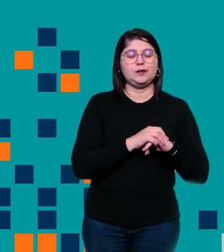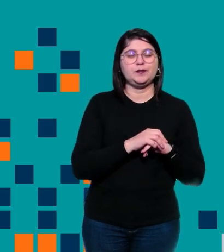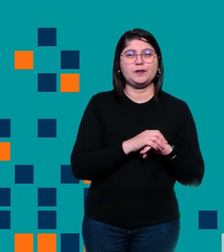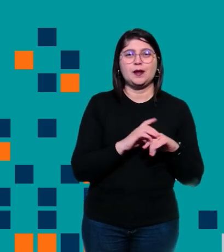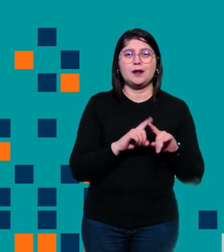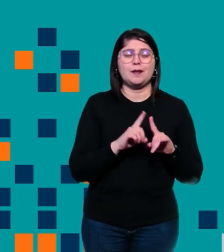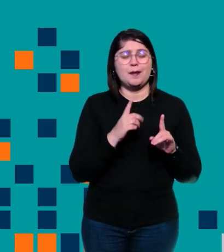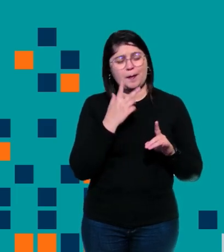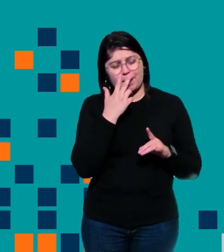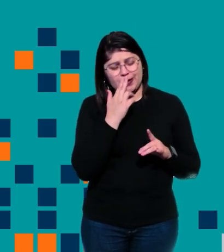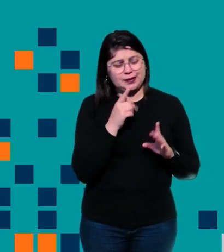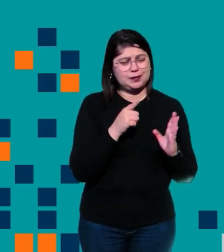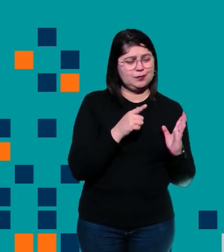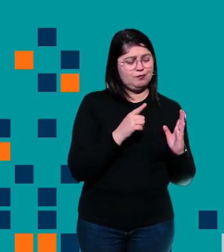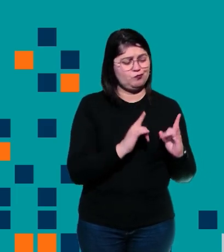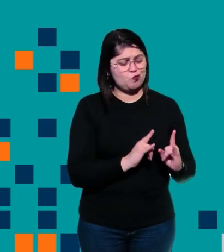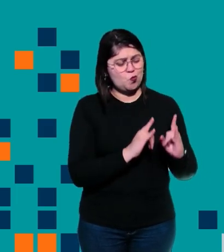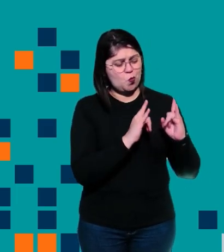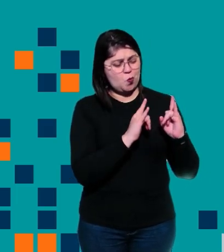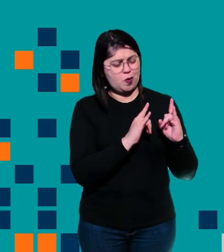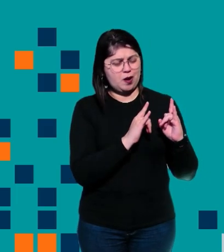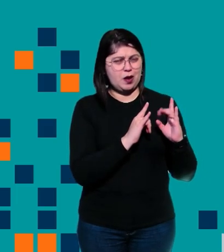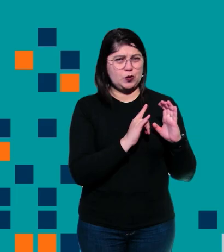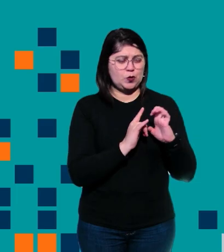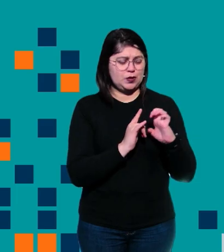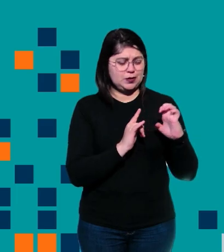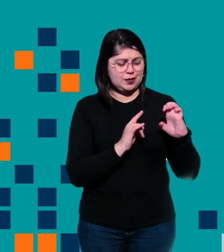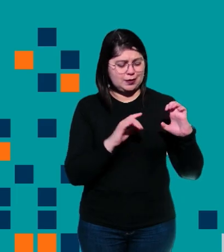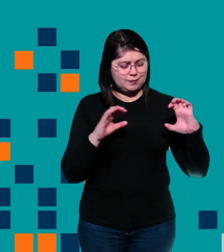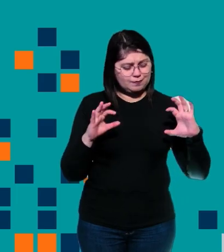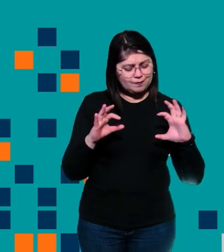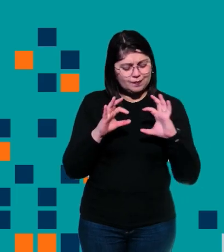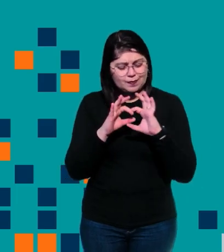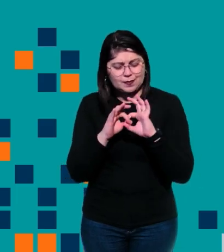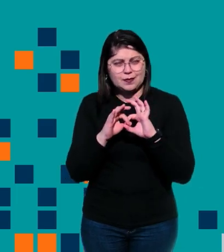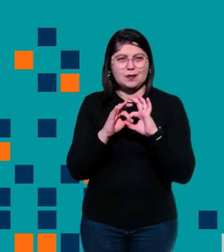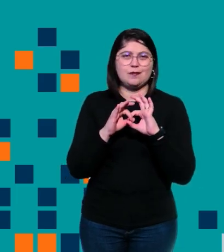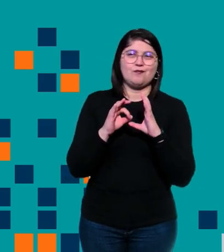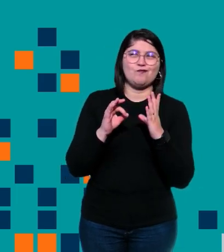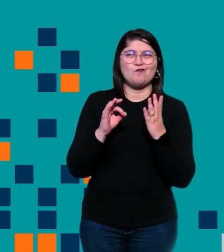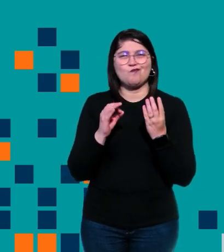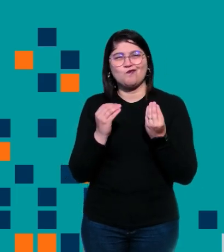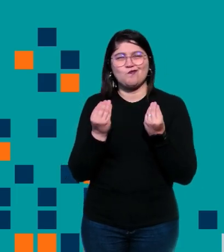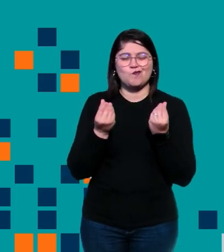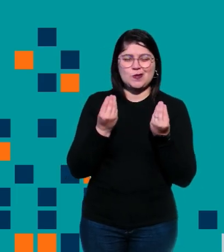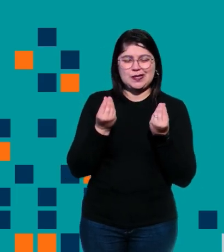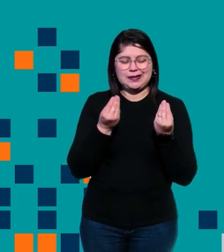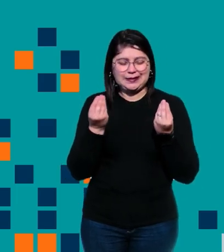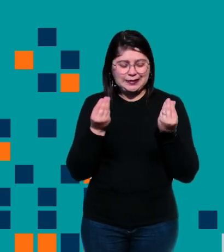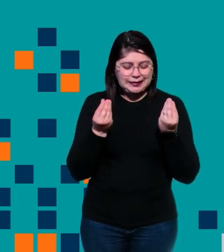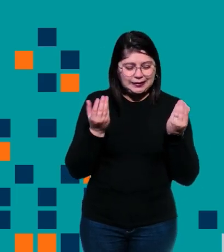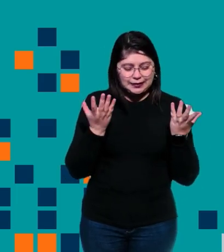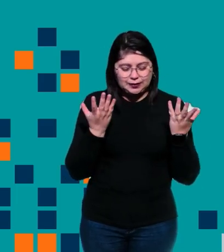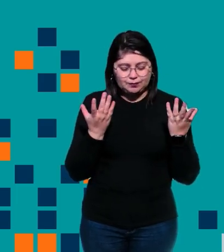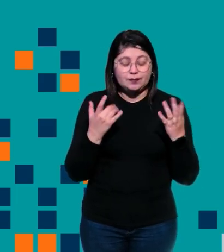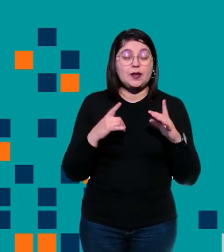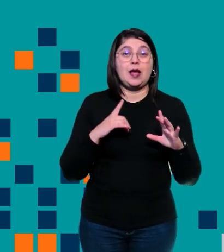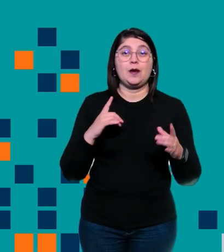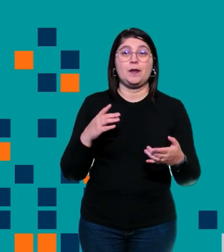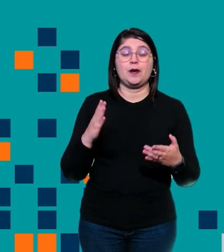Então, era como se fosse o prédio à esquerda ligado ao palacete, não fazia sentido. Foi quando a gente pegou uma